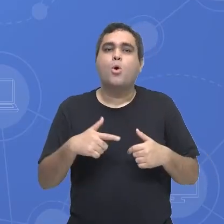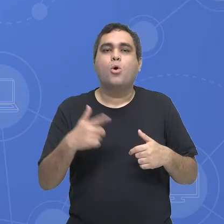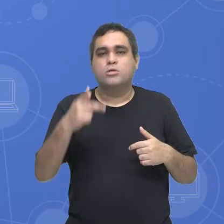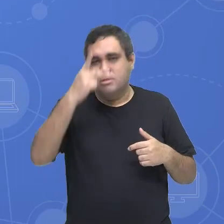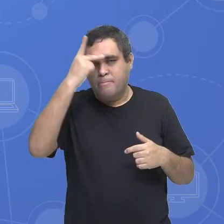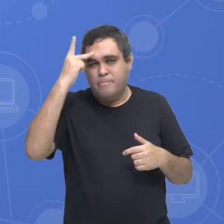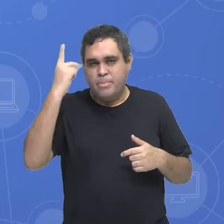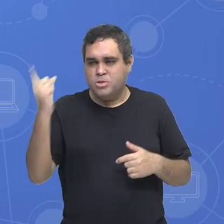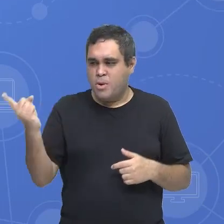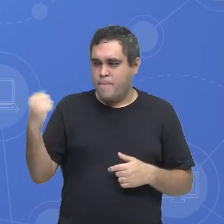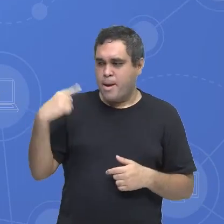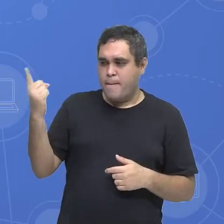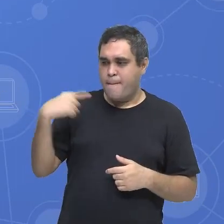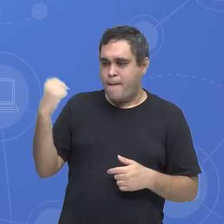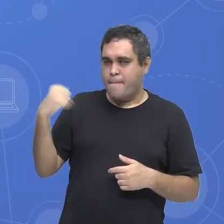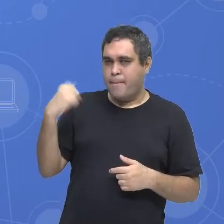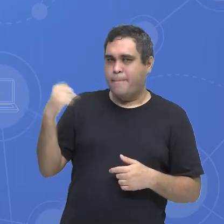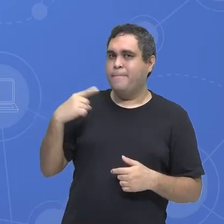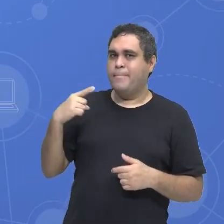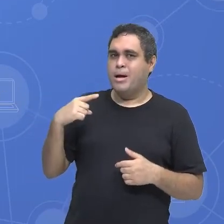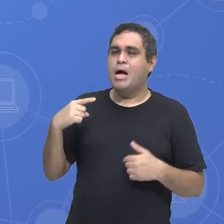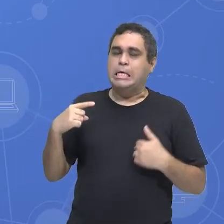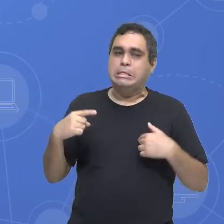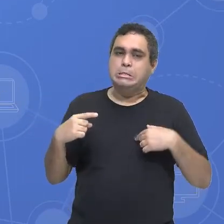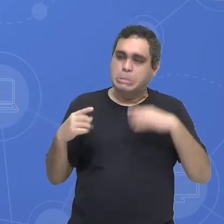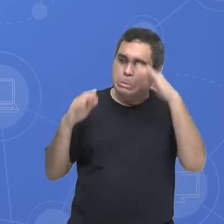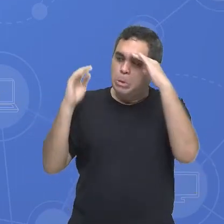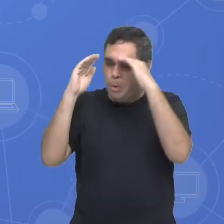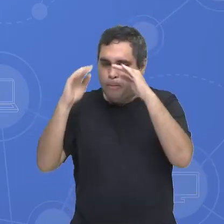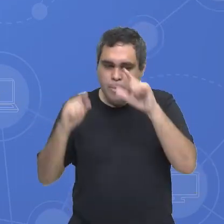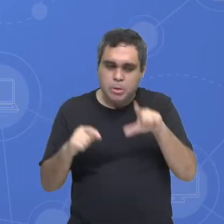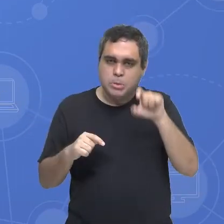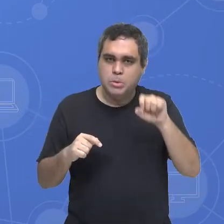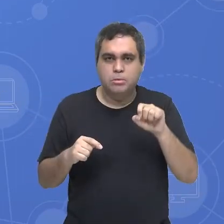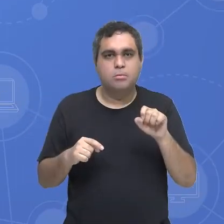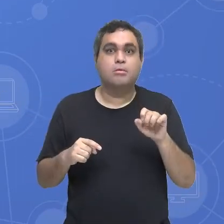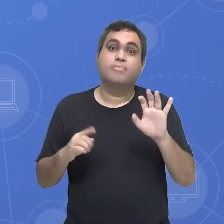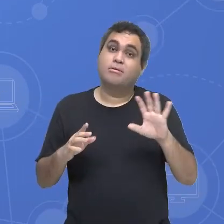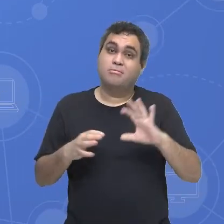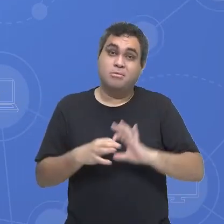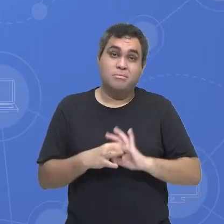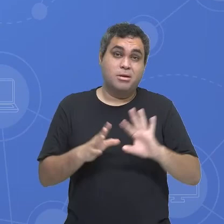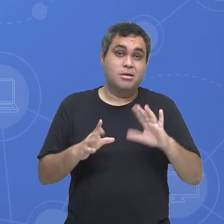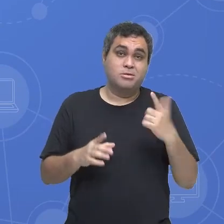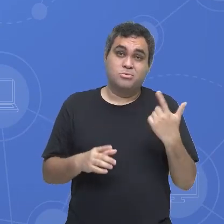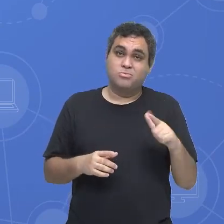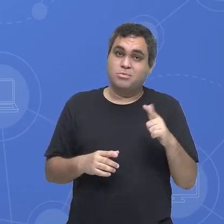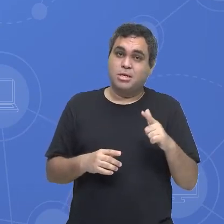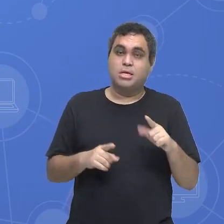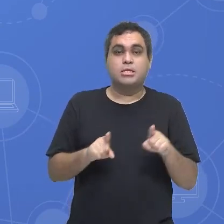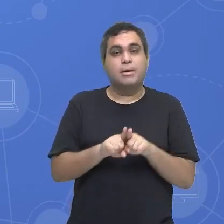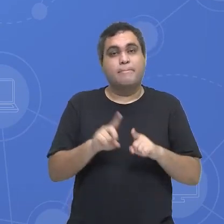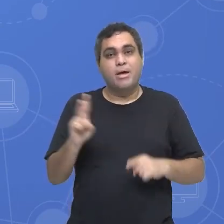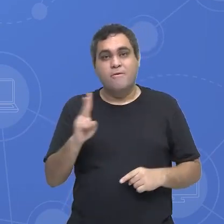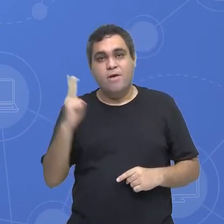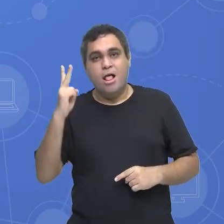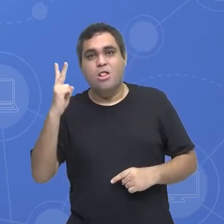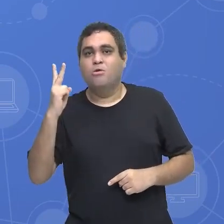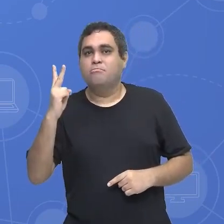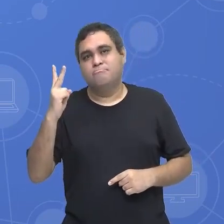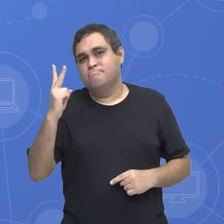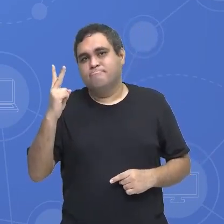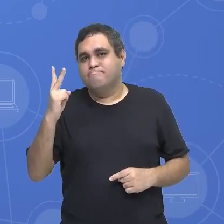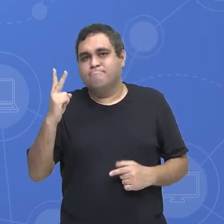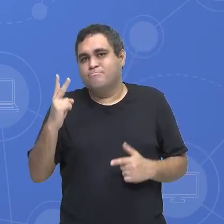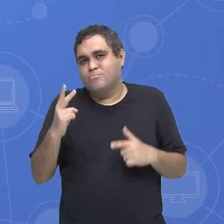estão escolhendo pela gente, então esses valores não estão baseados em liberdade, não. Então tem alguma coisa errada, alguma